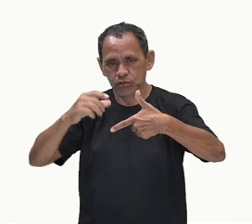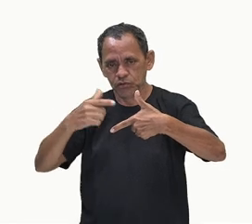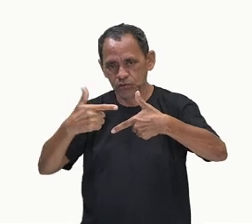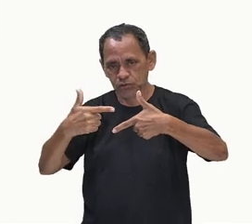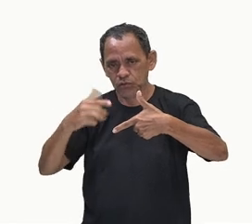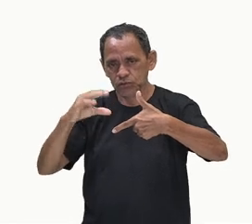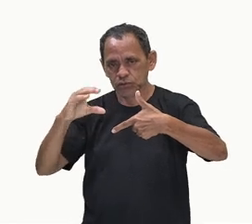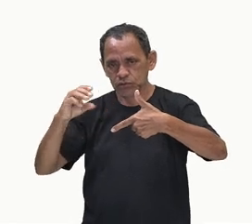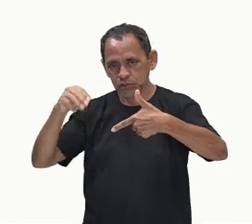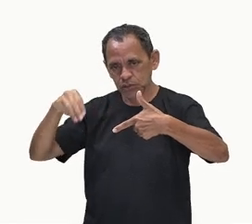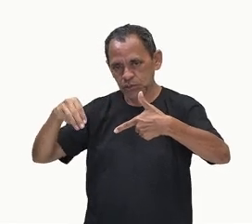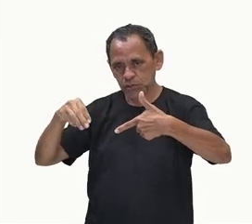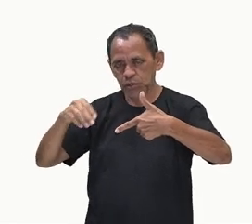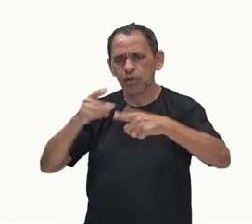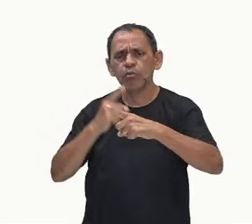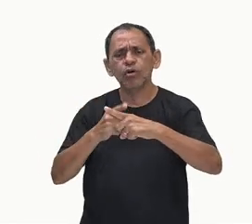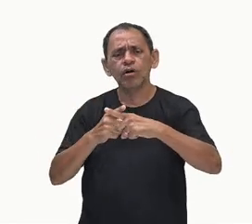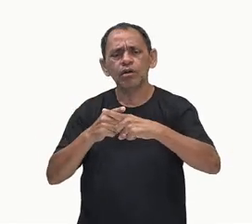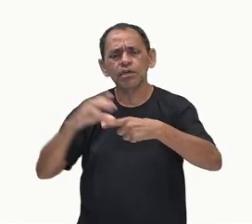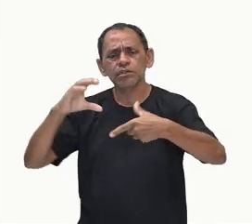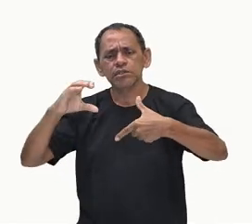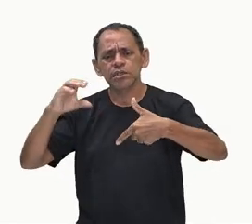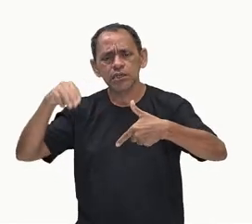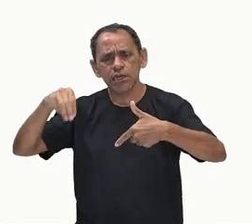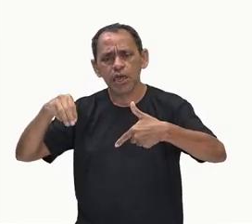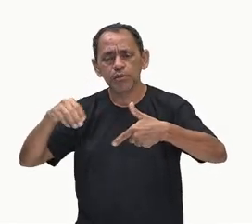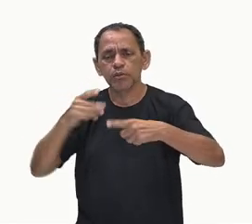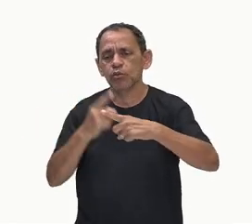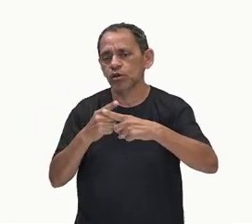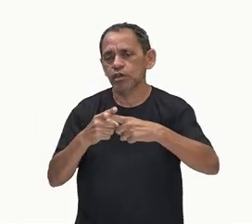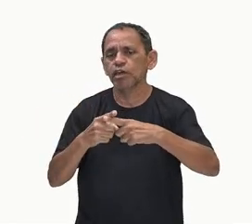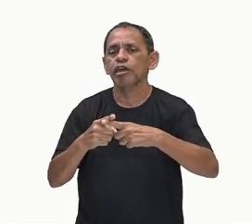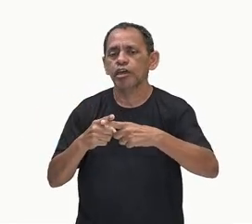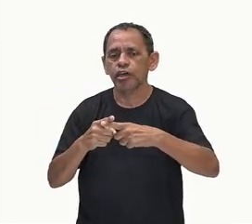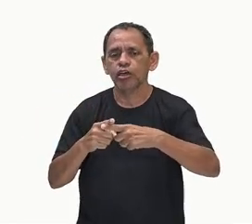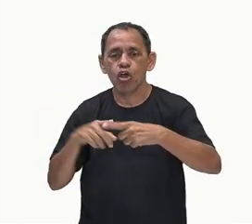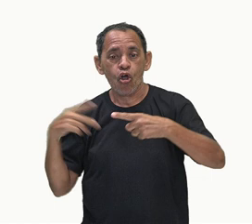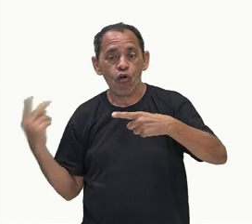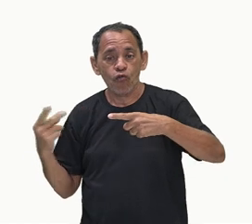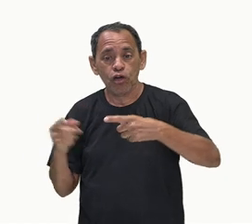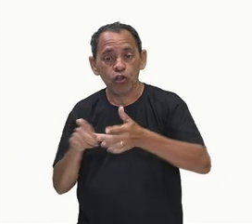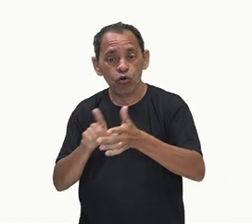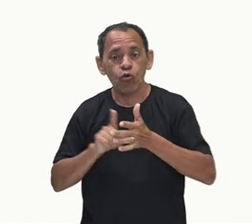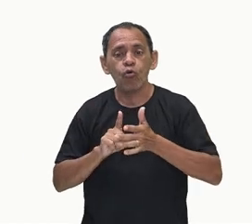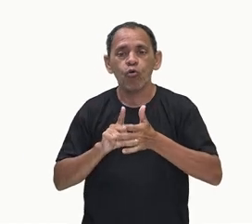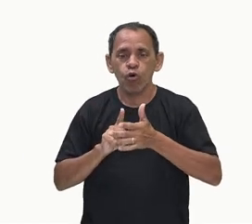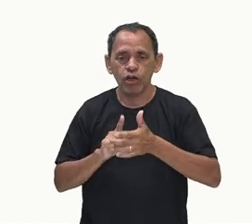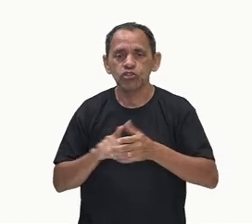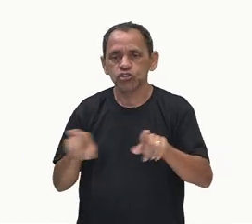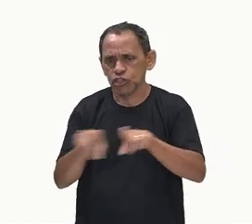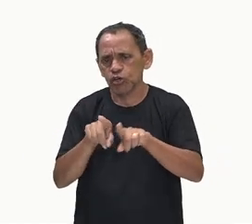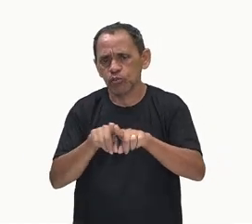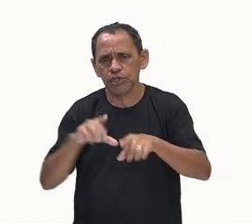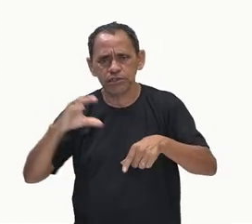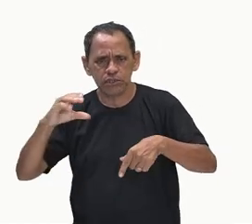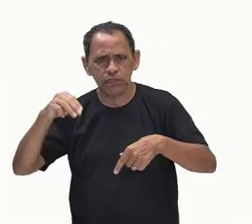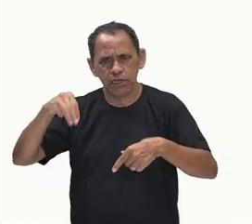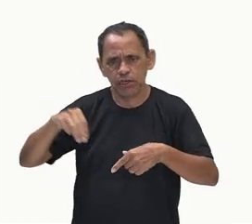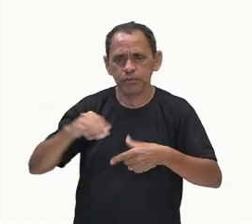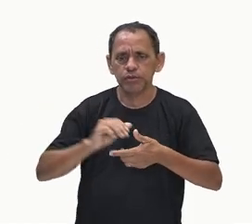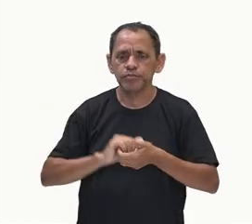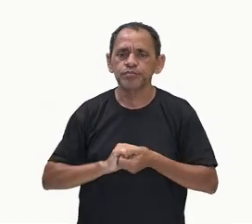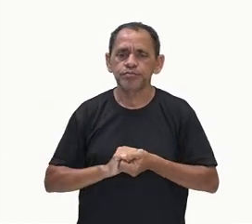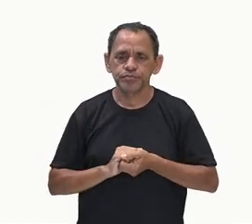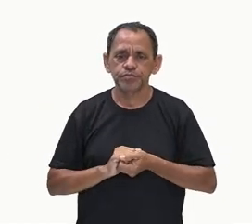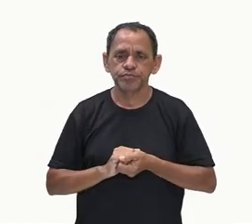centímetros porque o valor dos catetos também foram dados em centímetros então a hipotenusa também vai